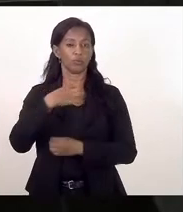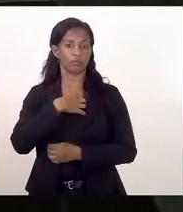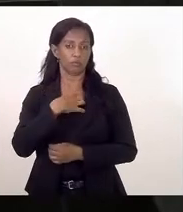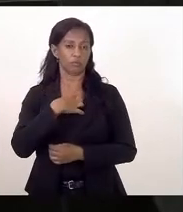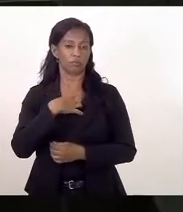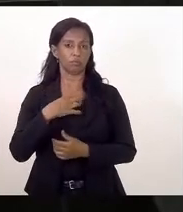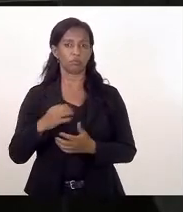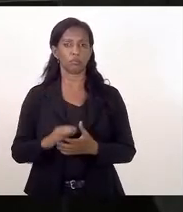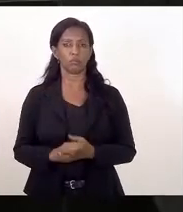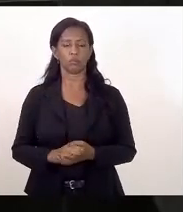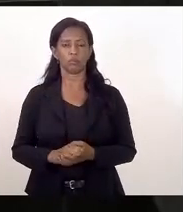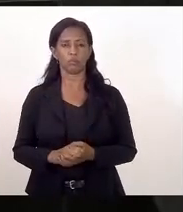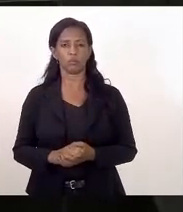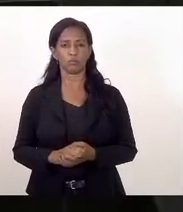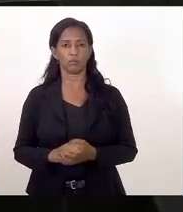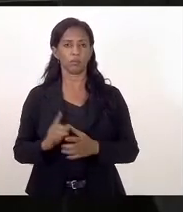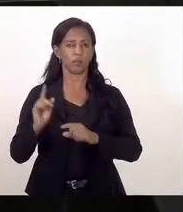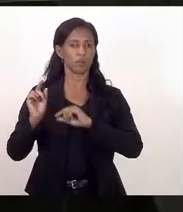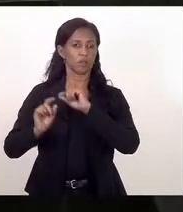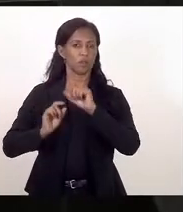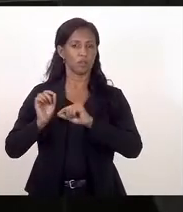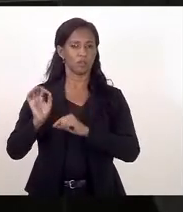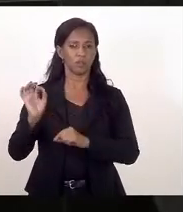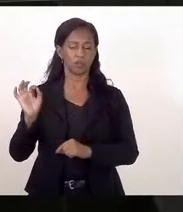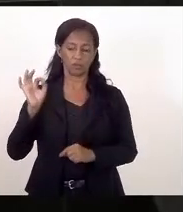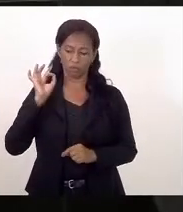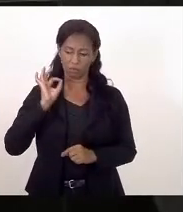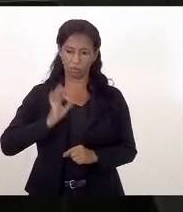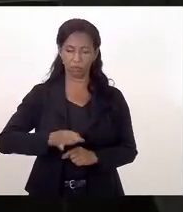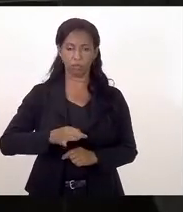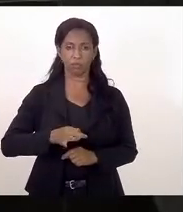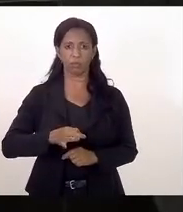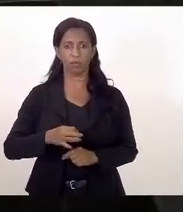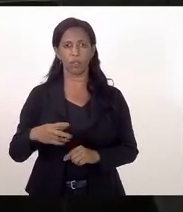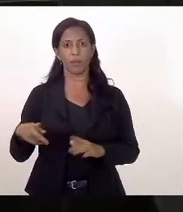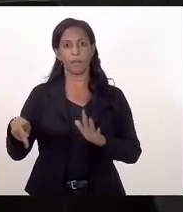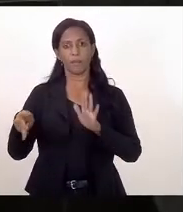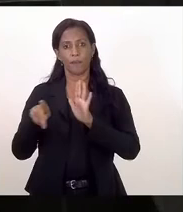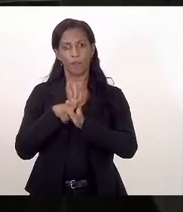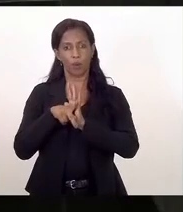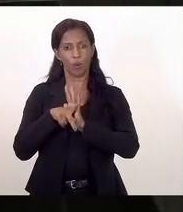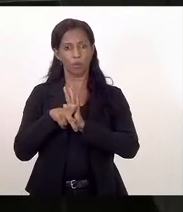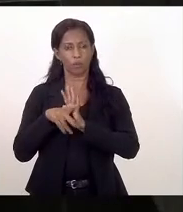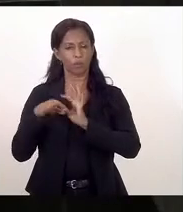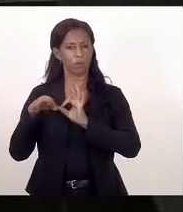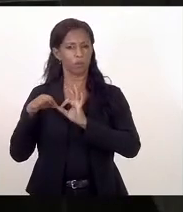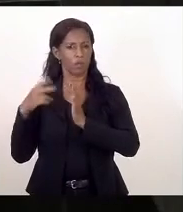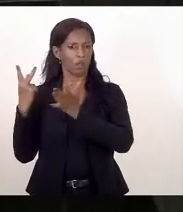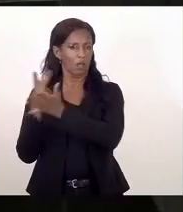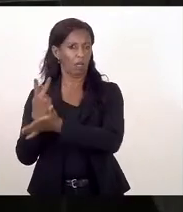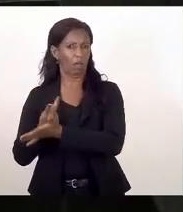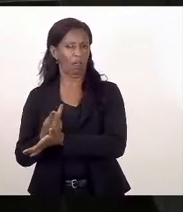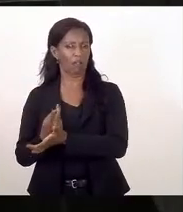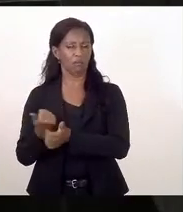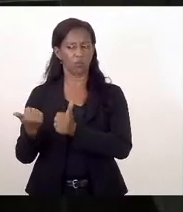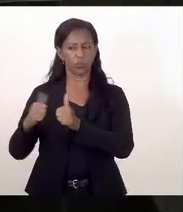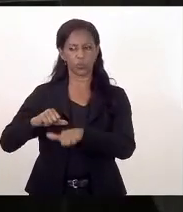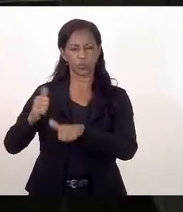de que é absolutamente impróprio, indevido, irregular,